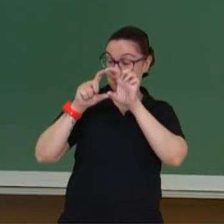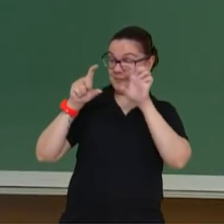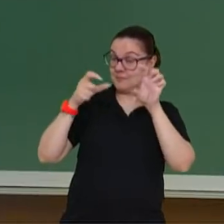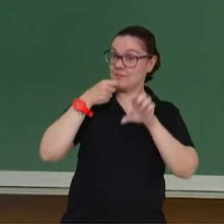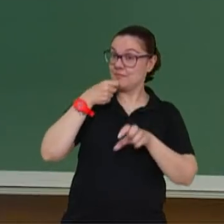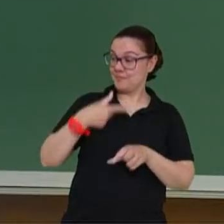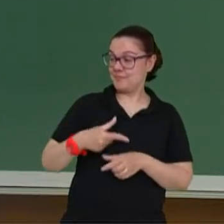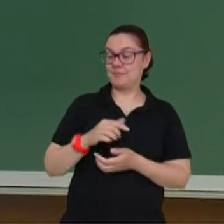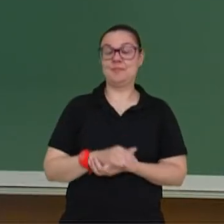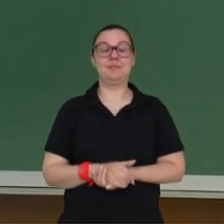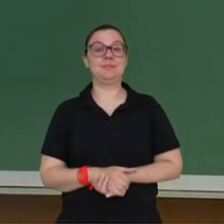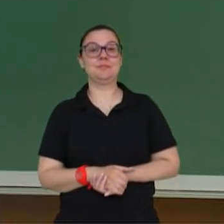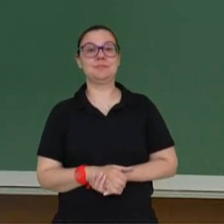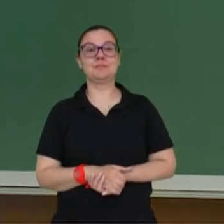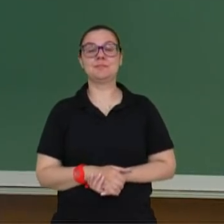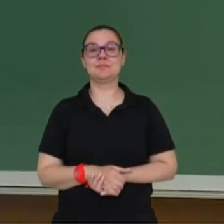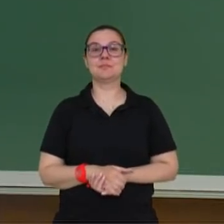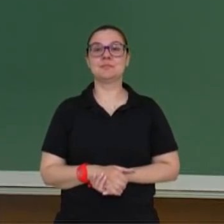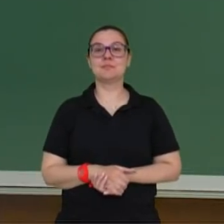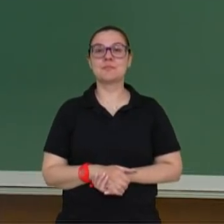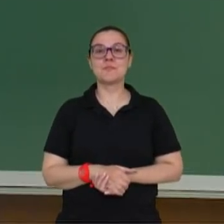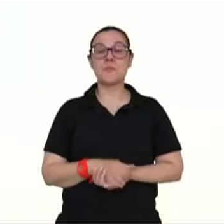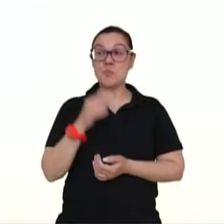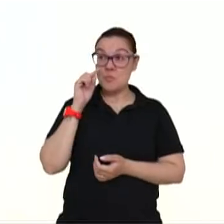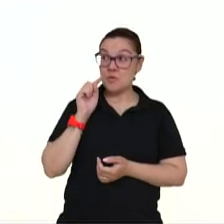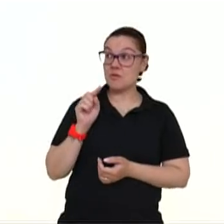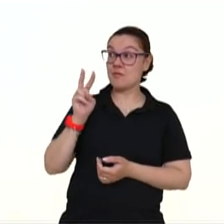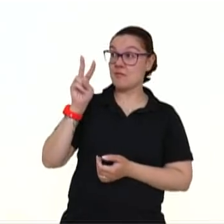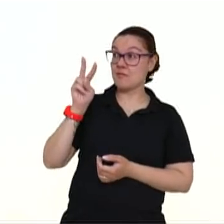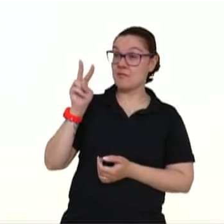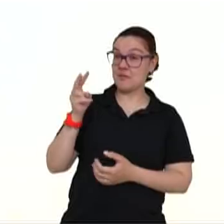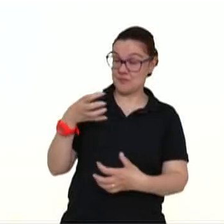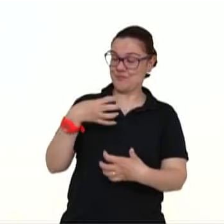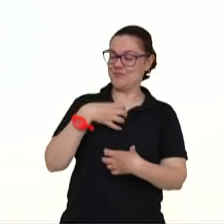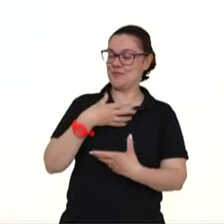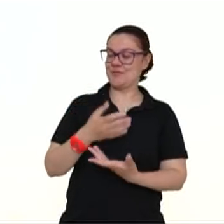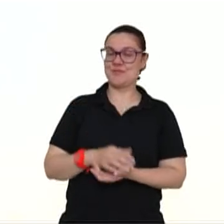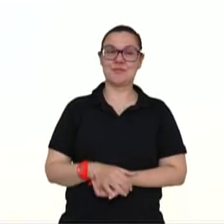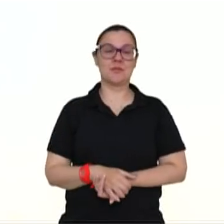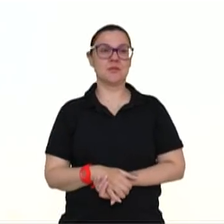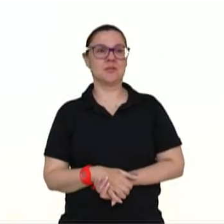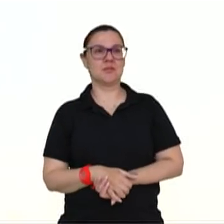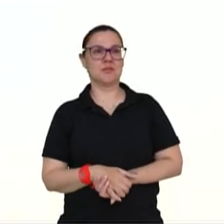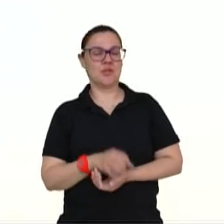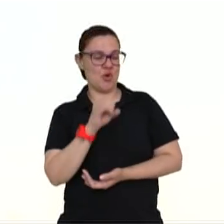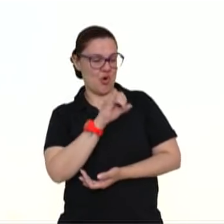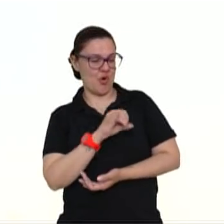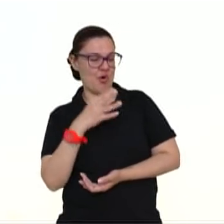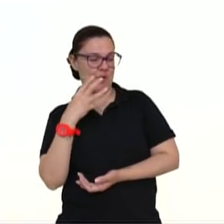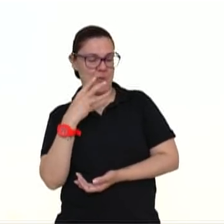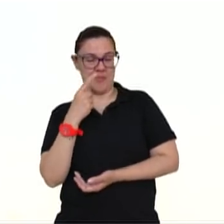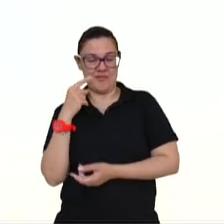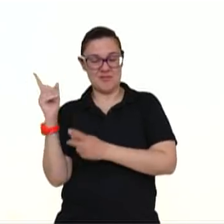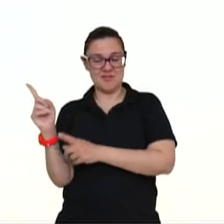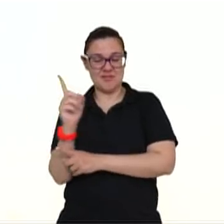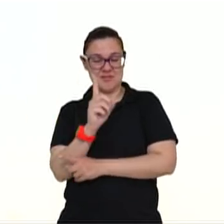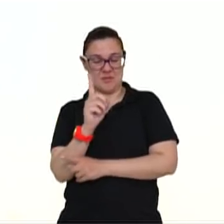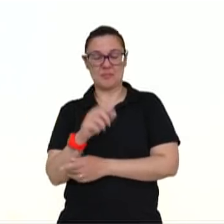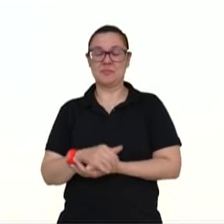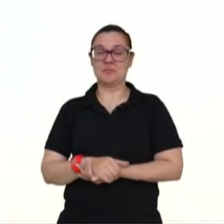Vamos ler mais uma tirinha. Veja meu estilo. Oi, beleza, você vem sempre